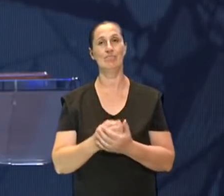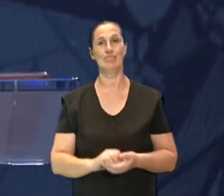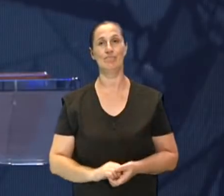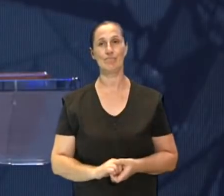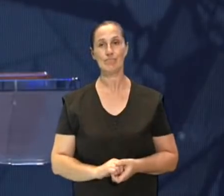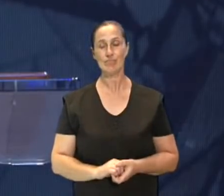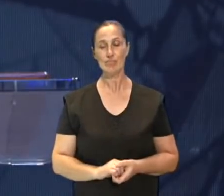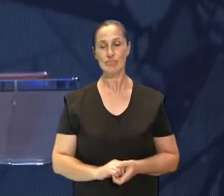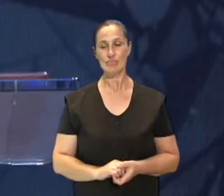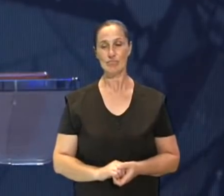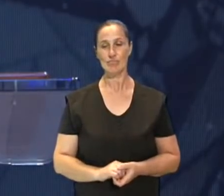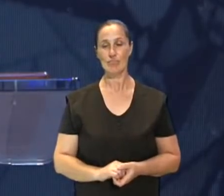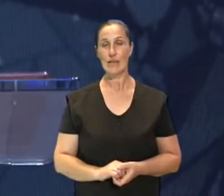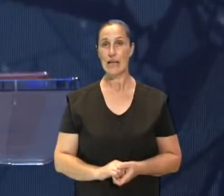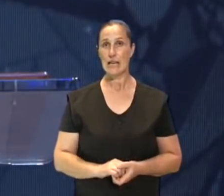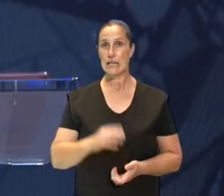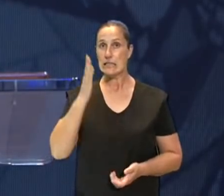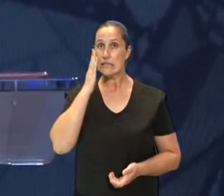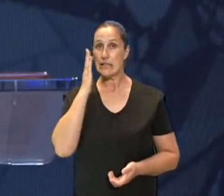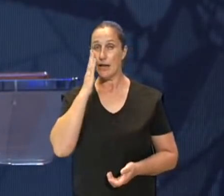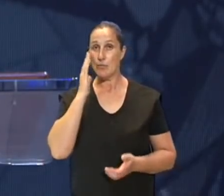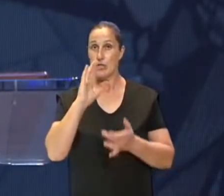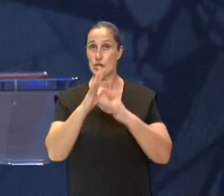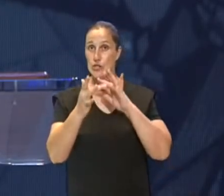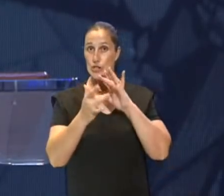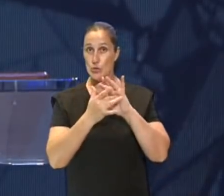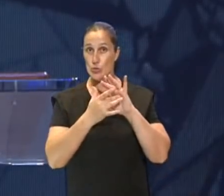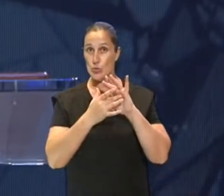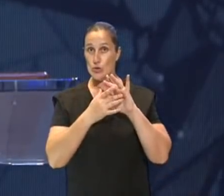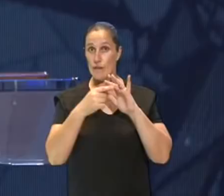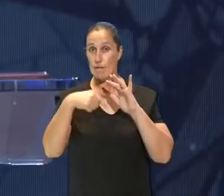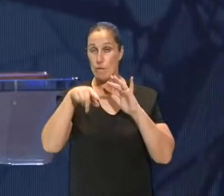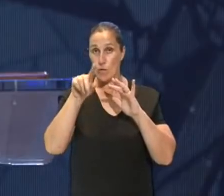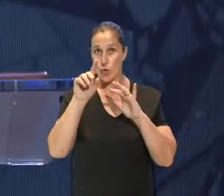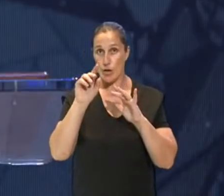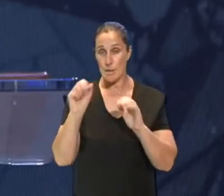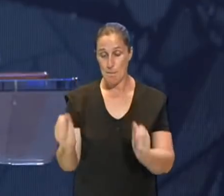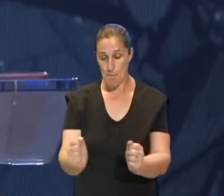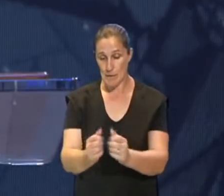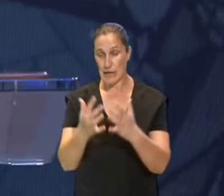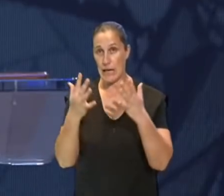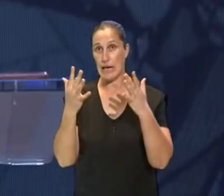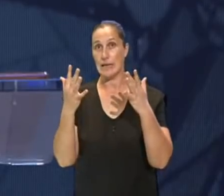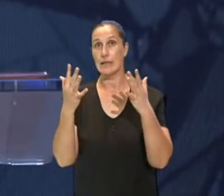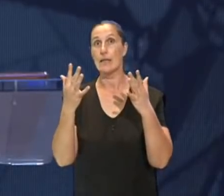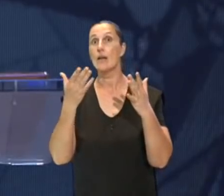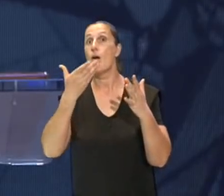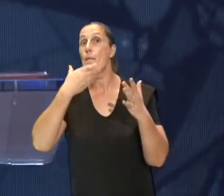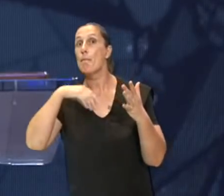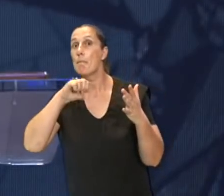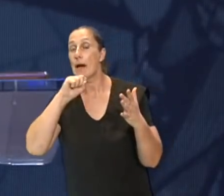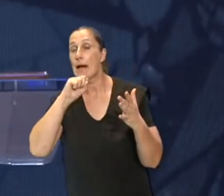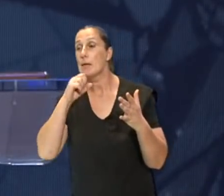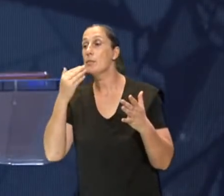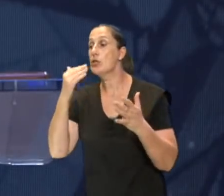porque Jesus foi fazer um milagre e um pai pediu para Jesus curar o seu filho.